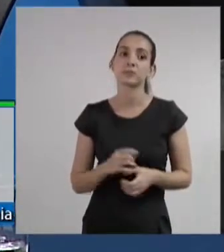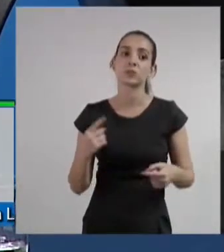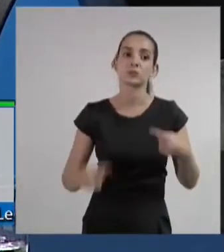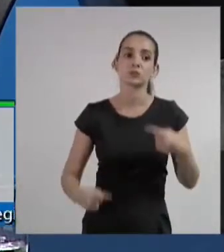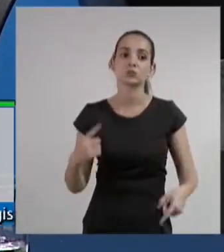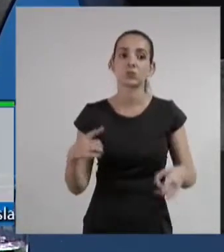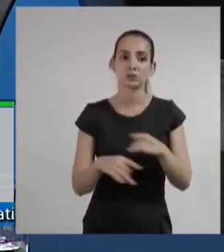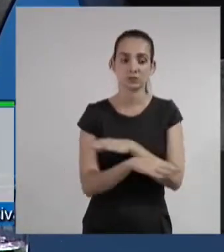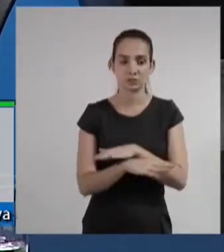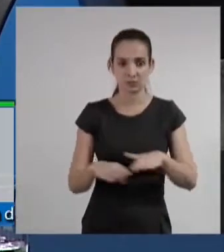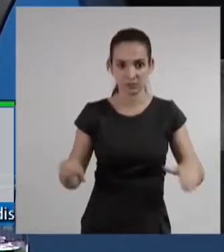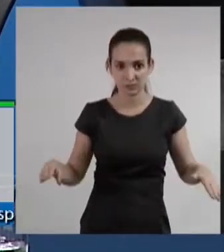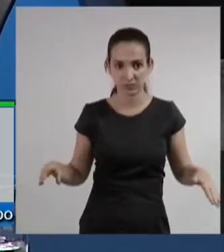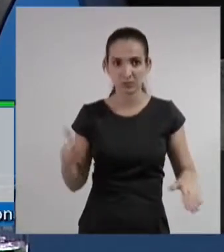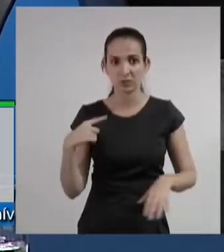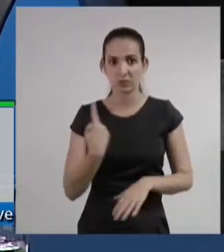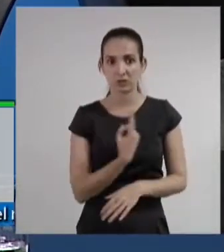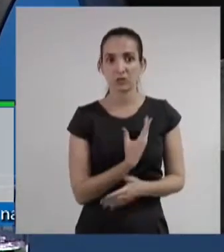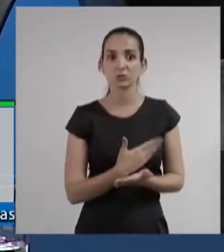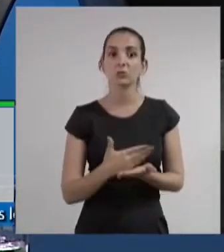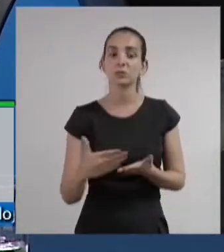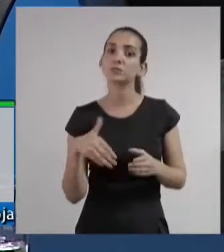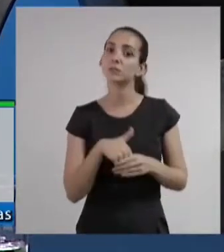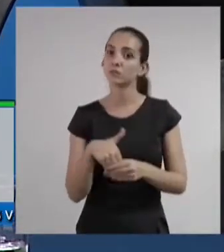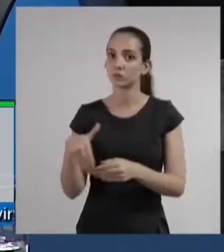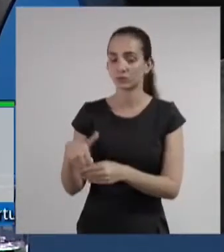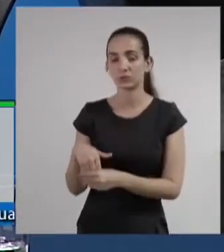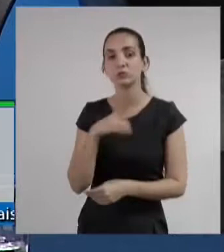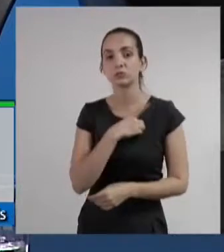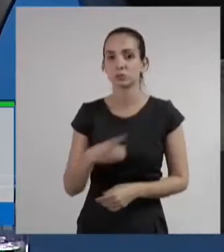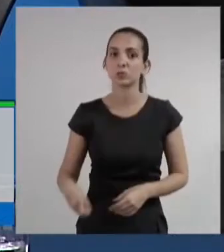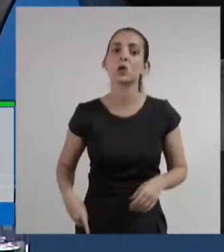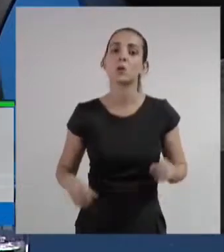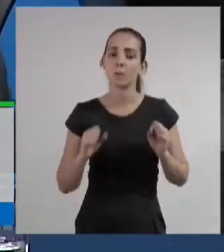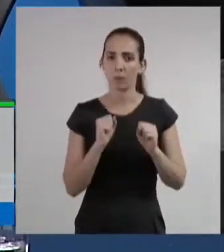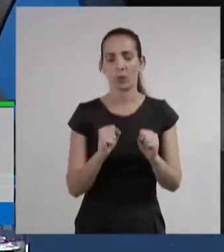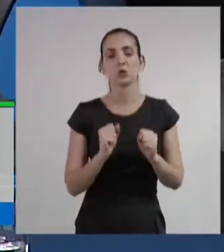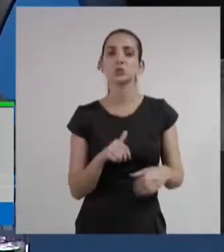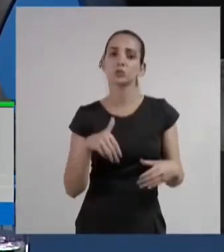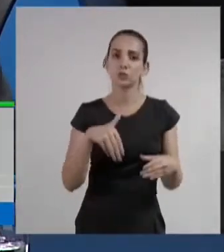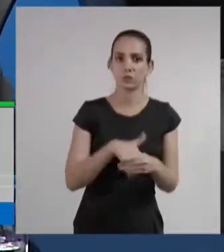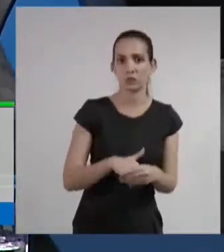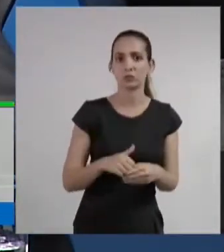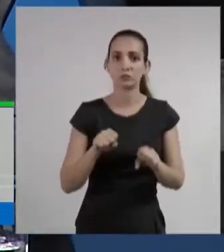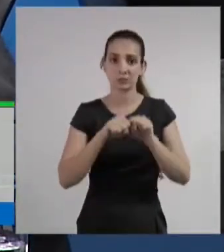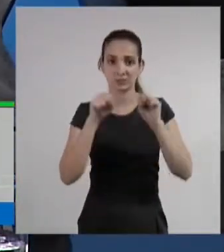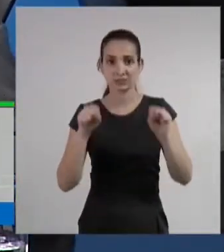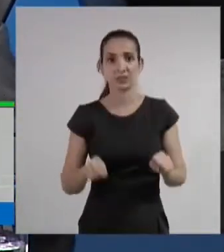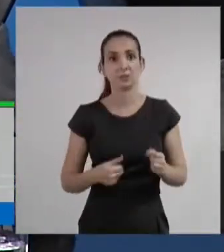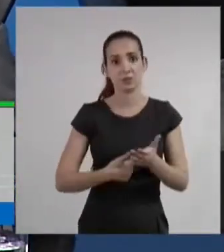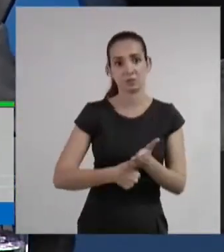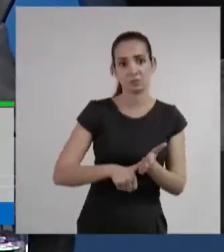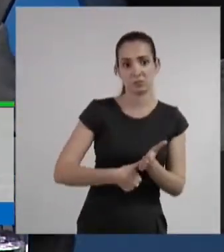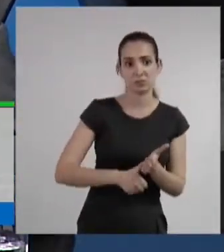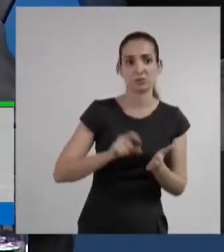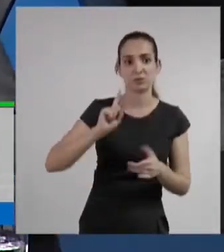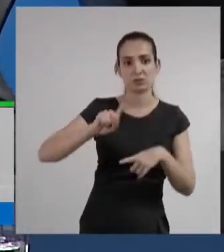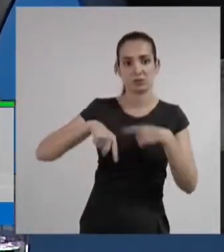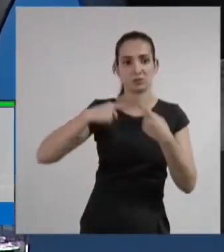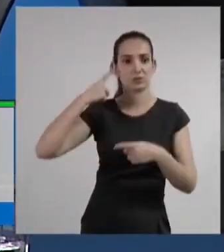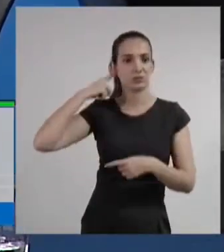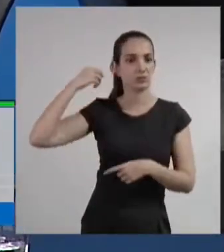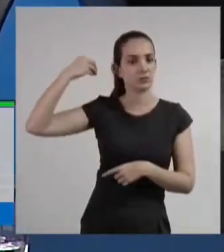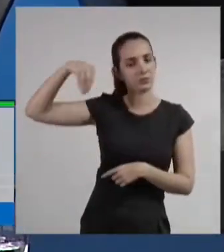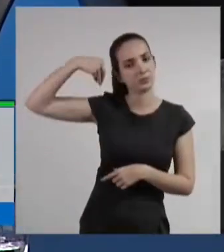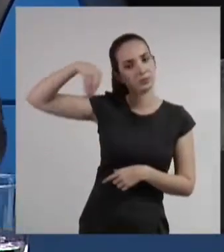Encerrada a discussão, colocamos em votação. Os deputados poderão exercer o seu voto através do sistema biométrico logo após o sinal eletrônico.